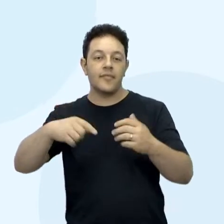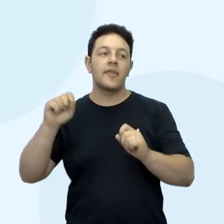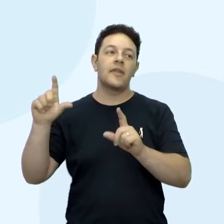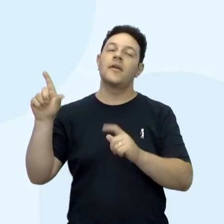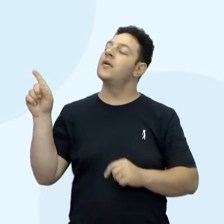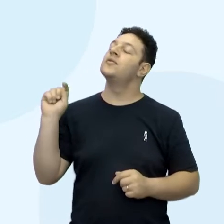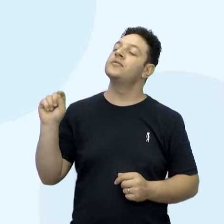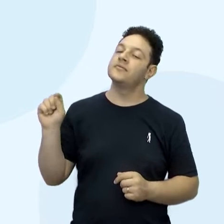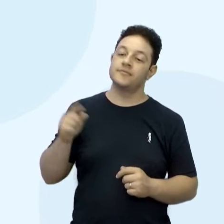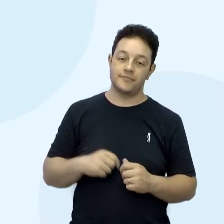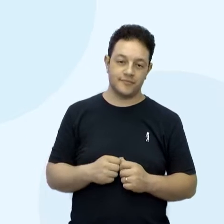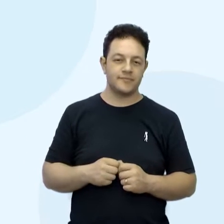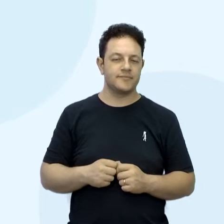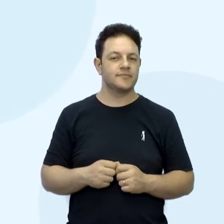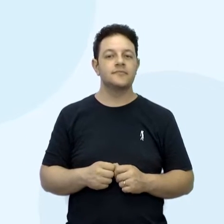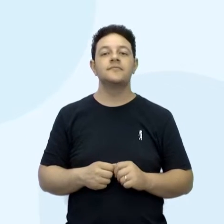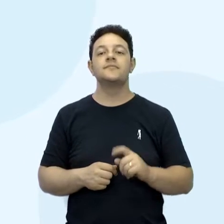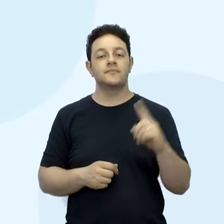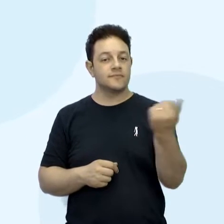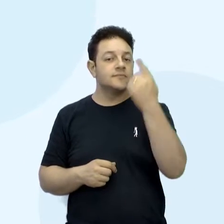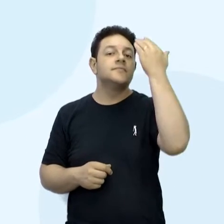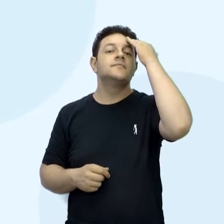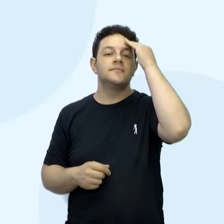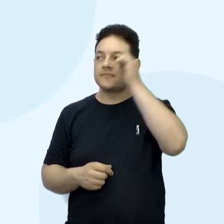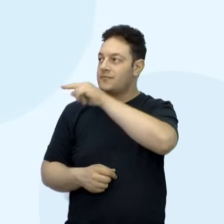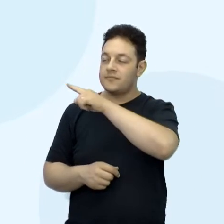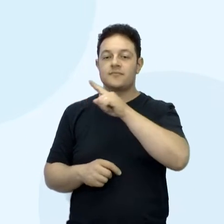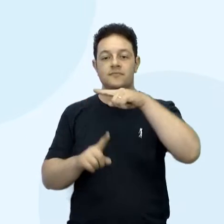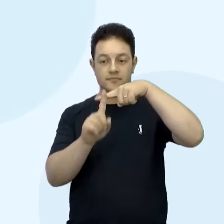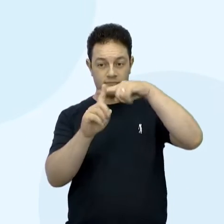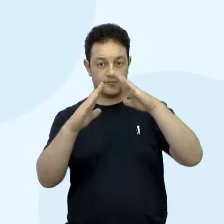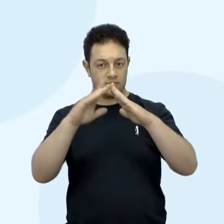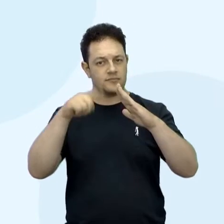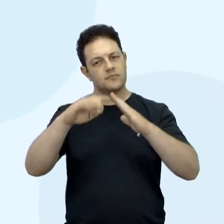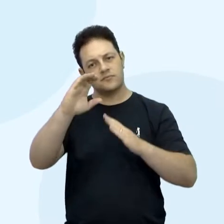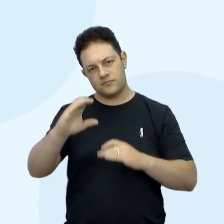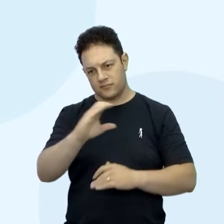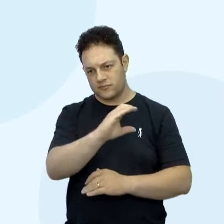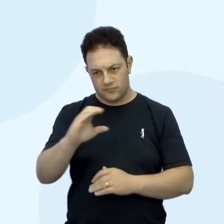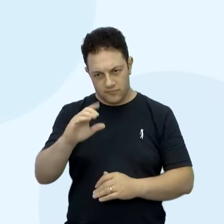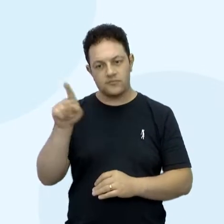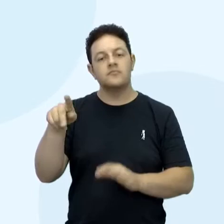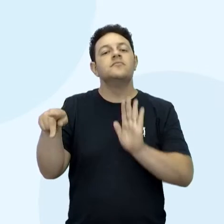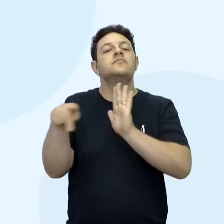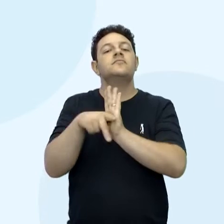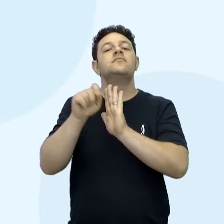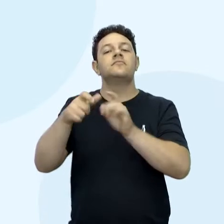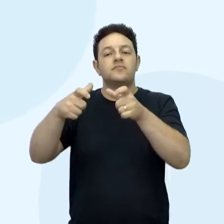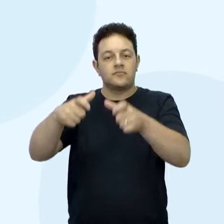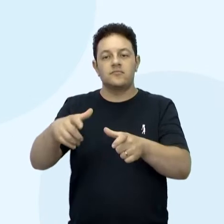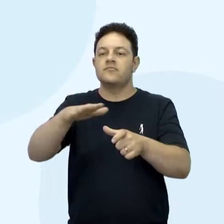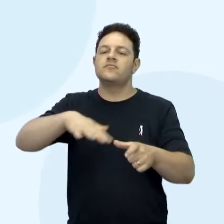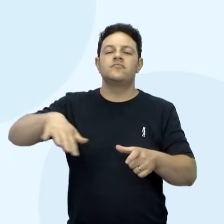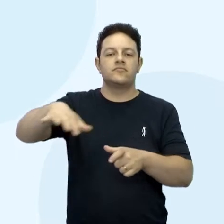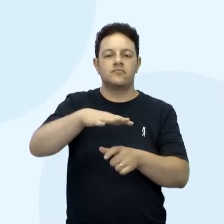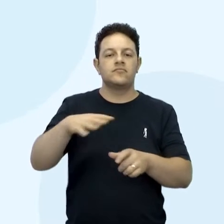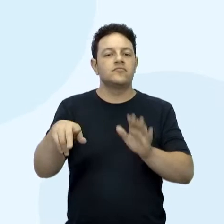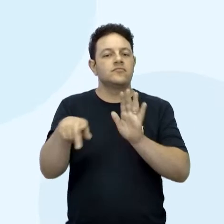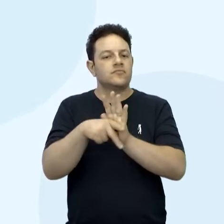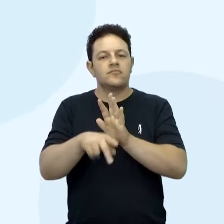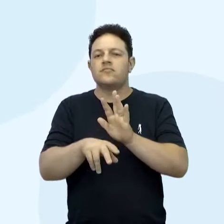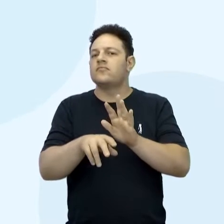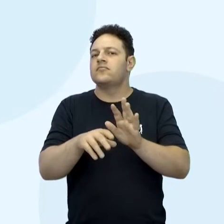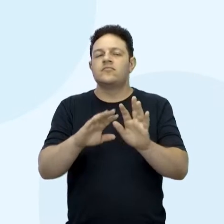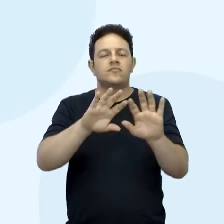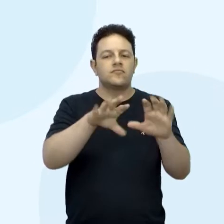tela. Vale ressaltar que, apesar de ser uma catedral católica, ela faz parte do espaço de vivência de